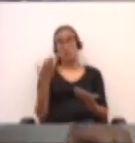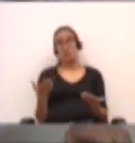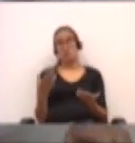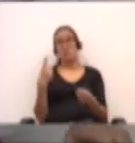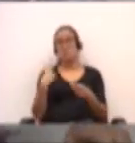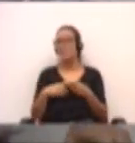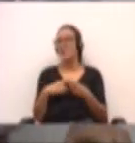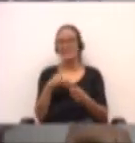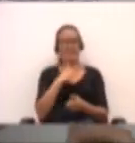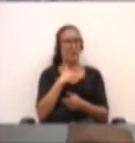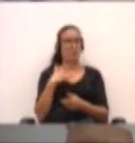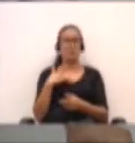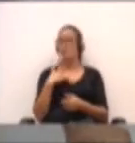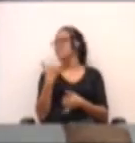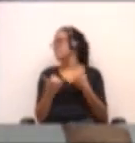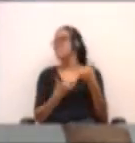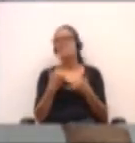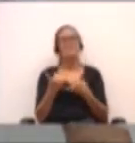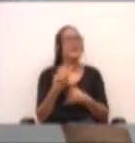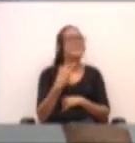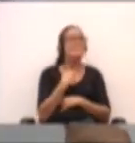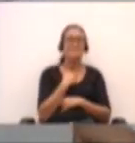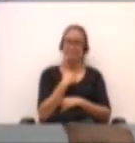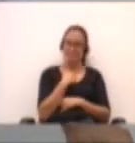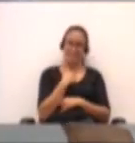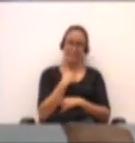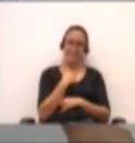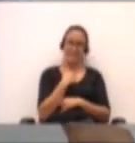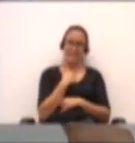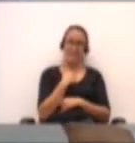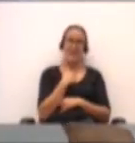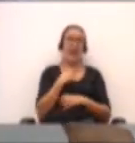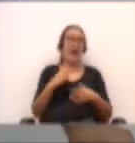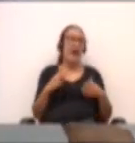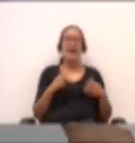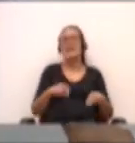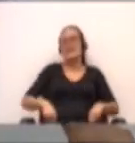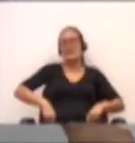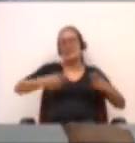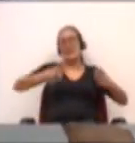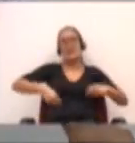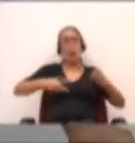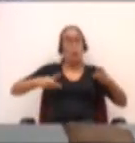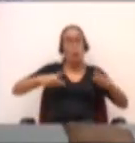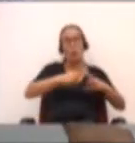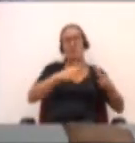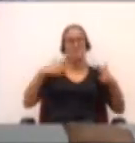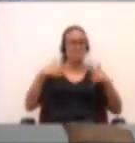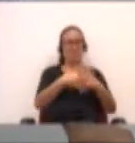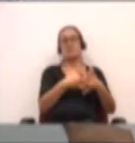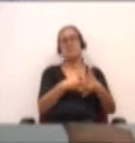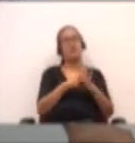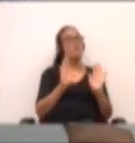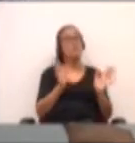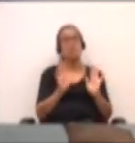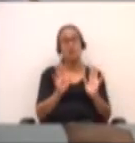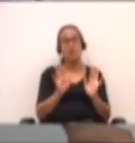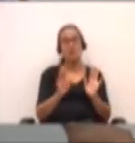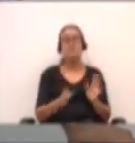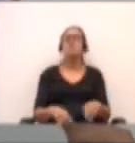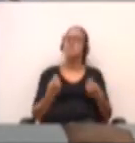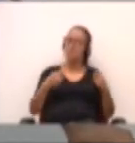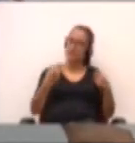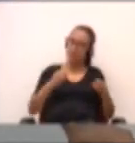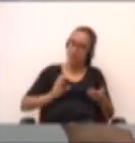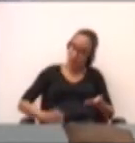pública, a gente não pode brincar, a gente não pode cortar custos da saúde pública. Saúde pública se investe,